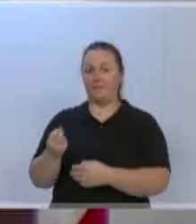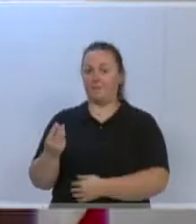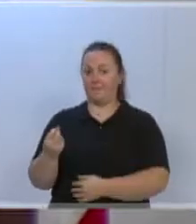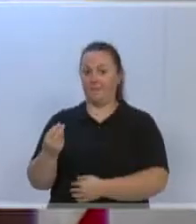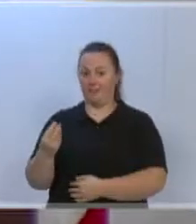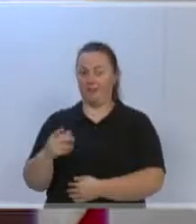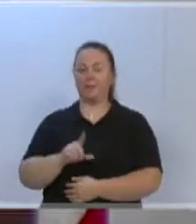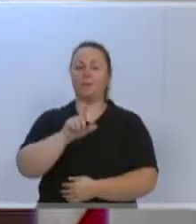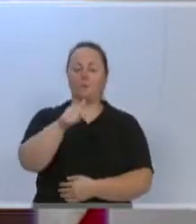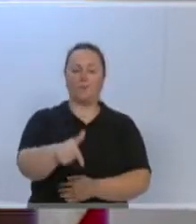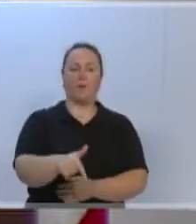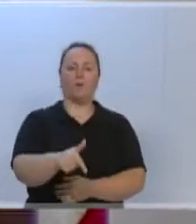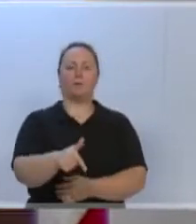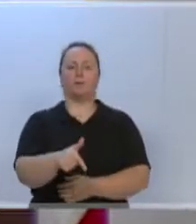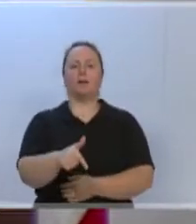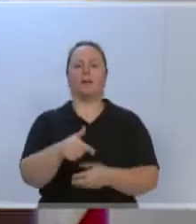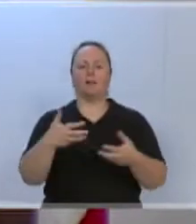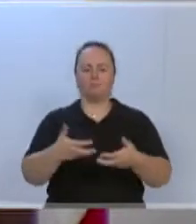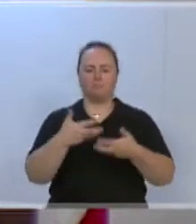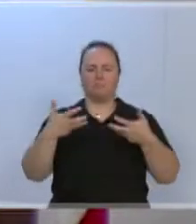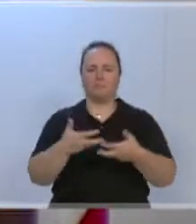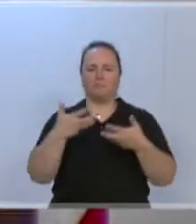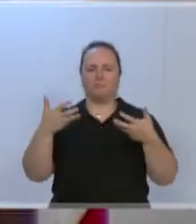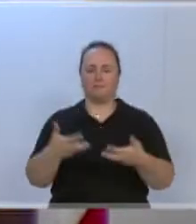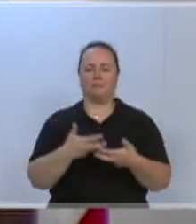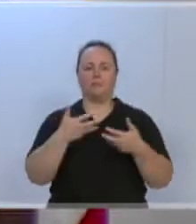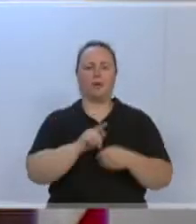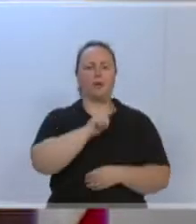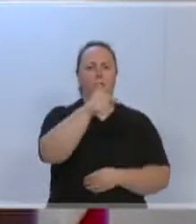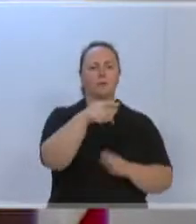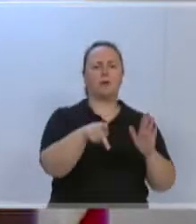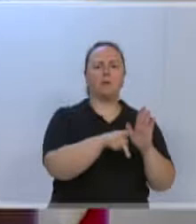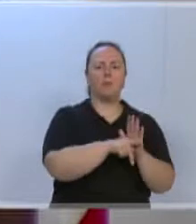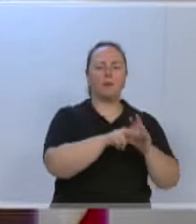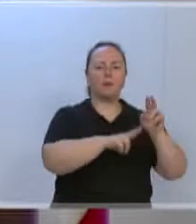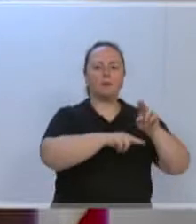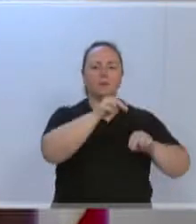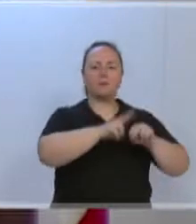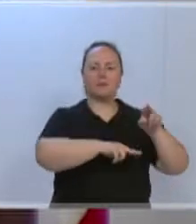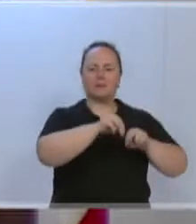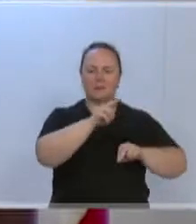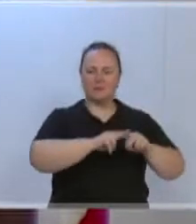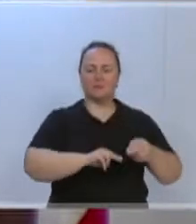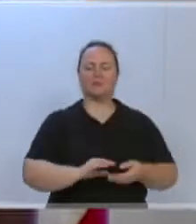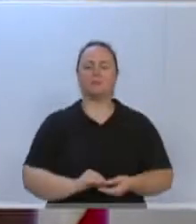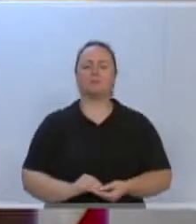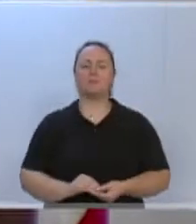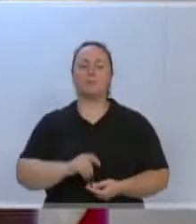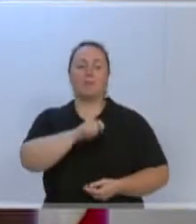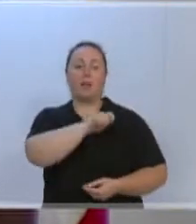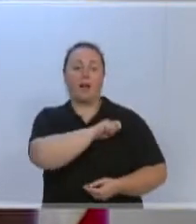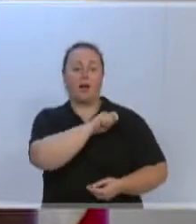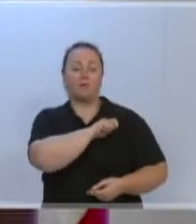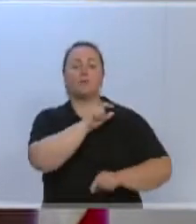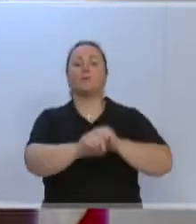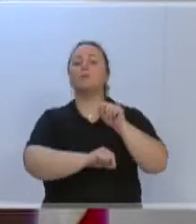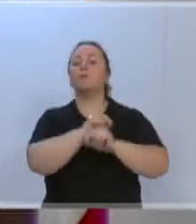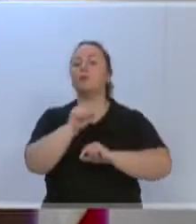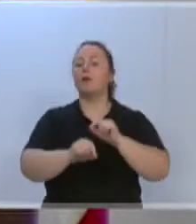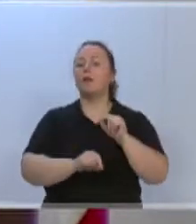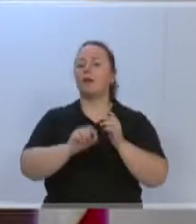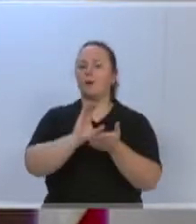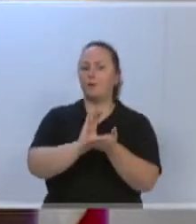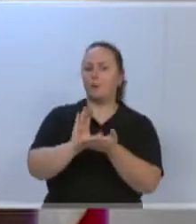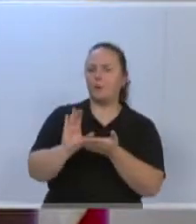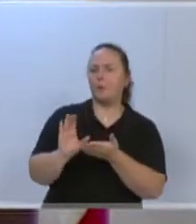outra na questão de entrevero em uma terceira equipe com comidas típicas da festa junina e usa acadêmicos os alunos tiveram que montar todo o cronograma